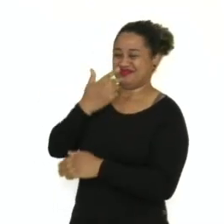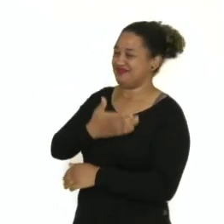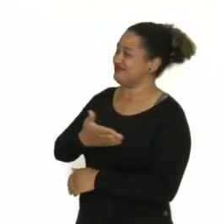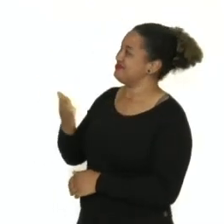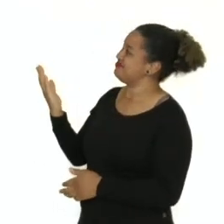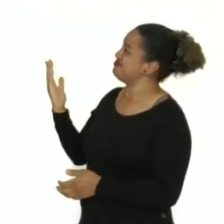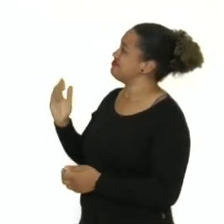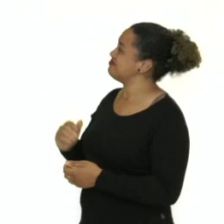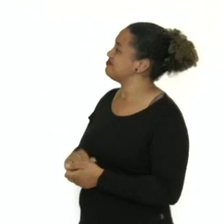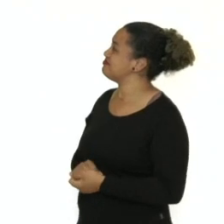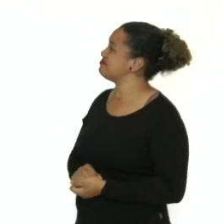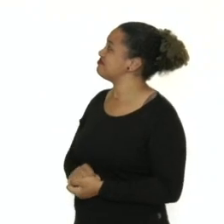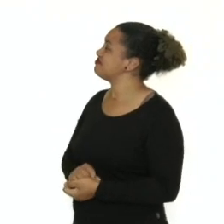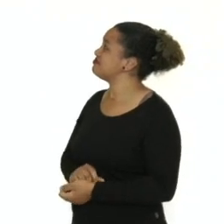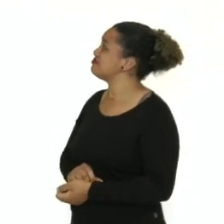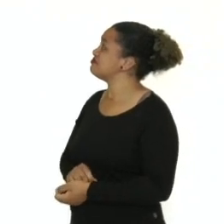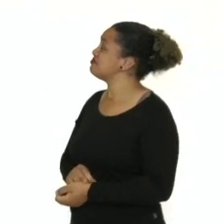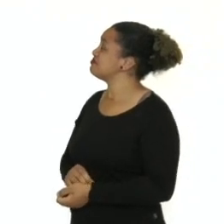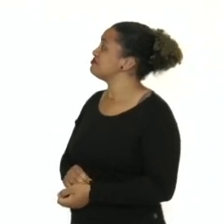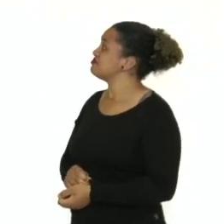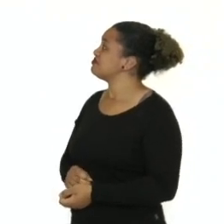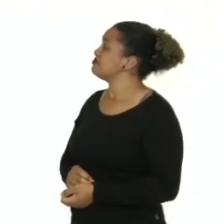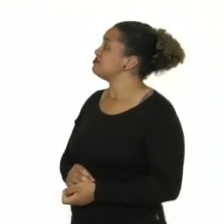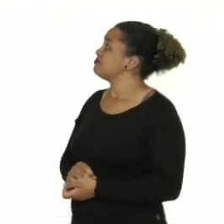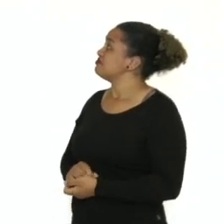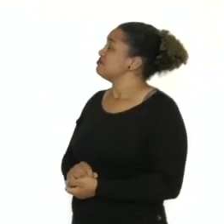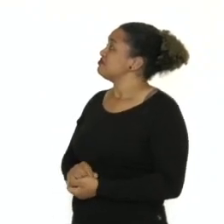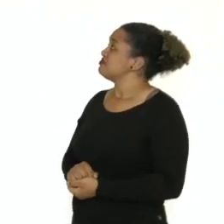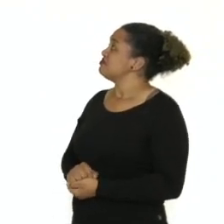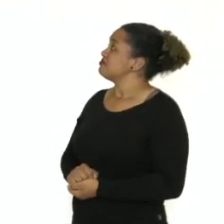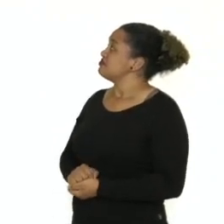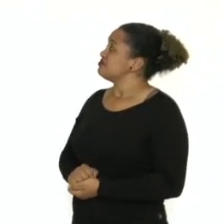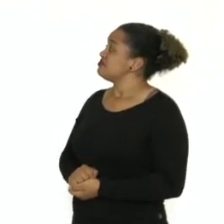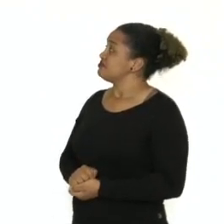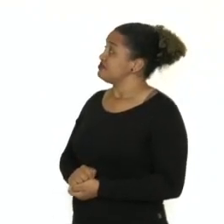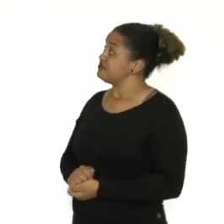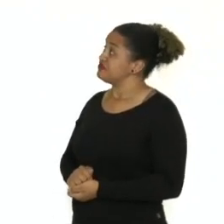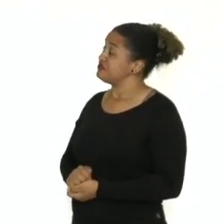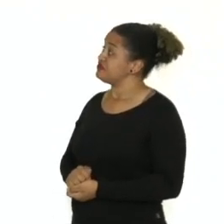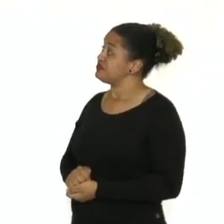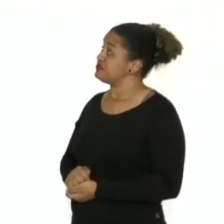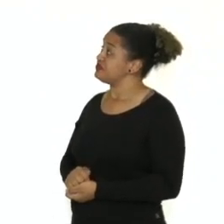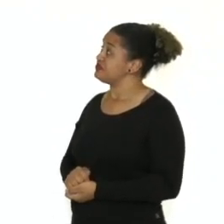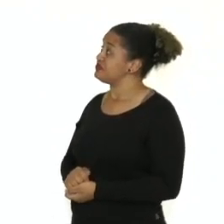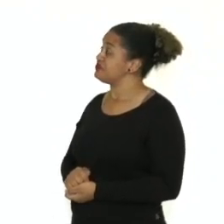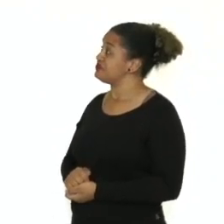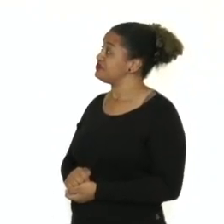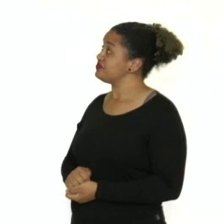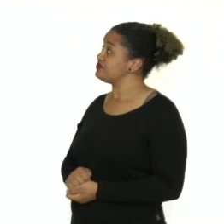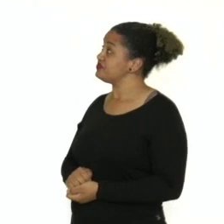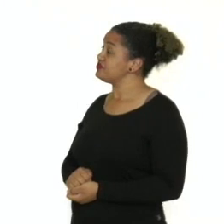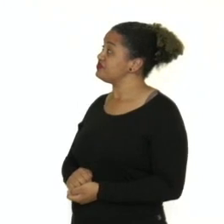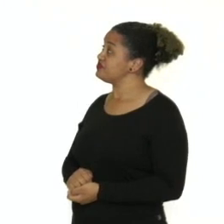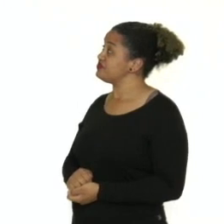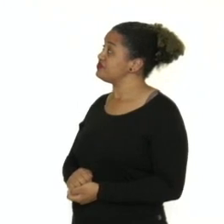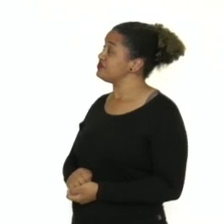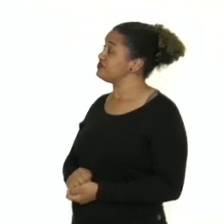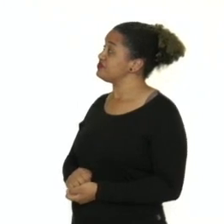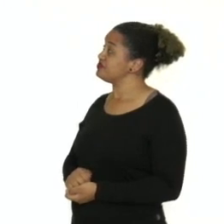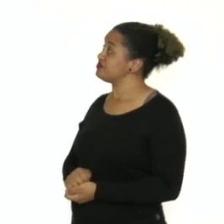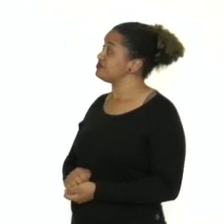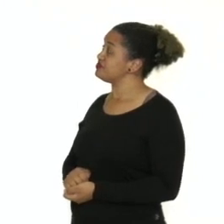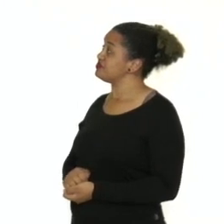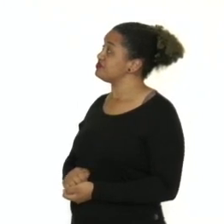O fim do ano costuma fazer aflorar bons sentimentos coletivos, que se traduzem em campanhas tendo em vista